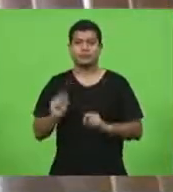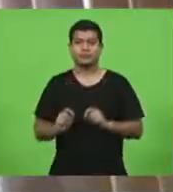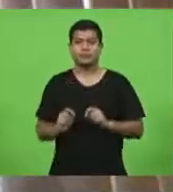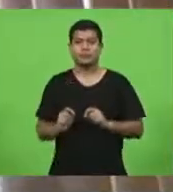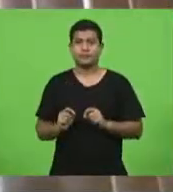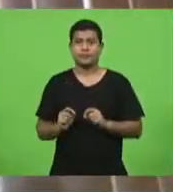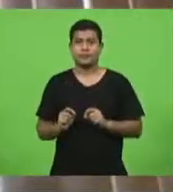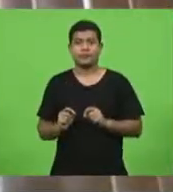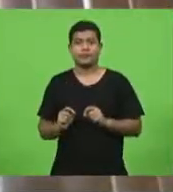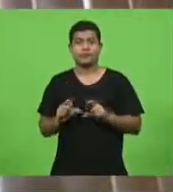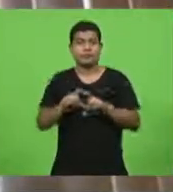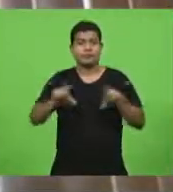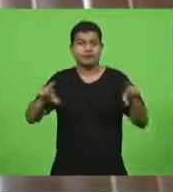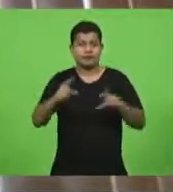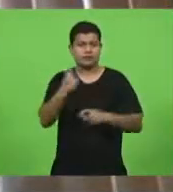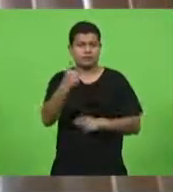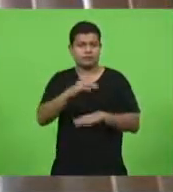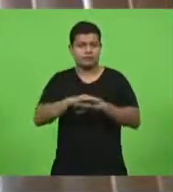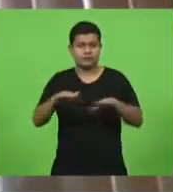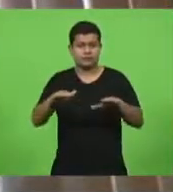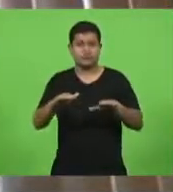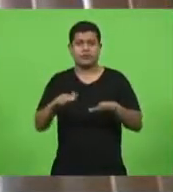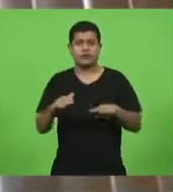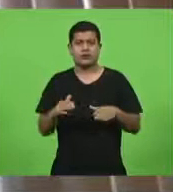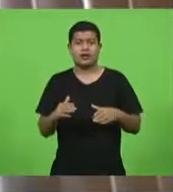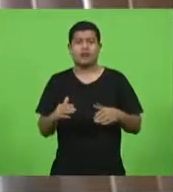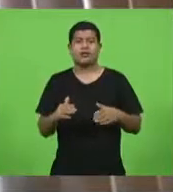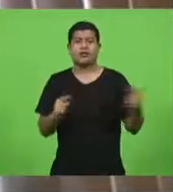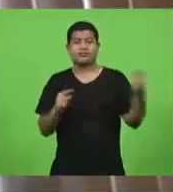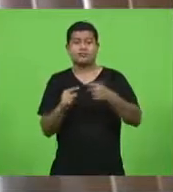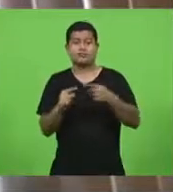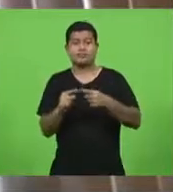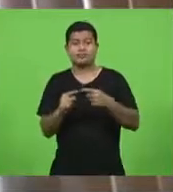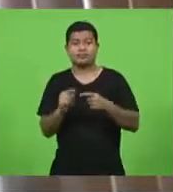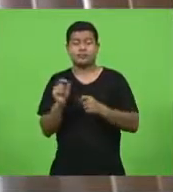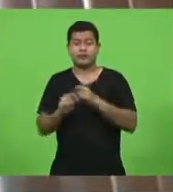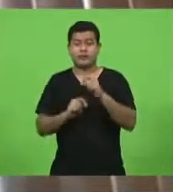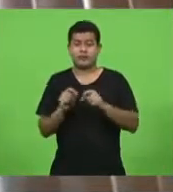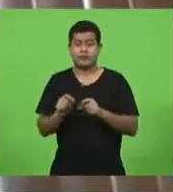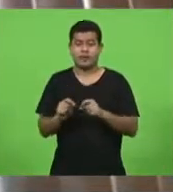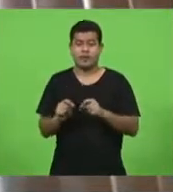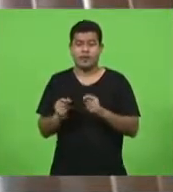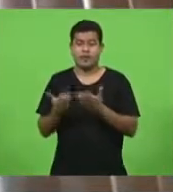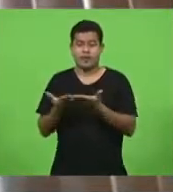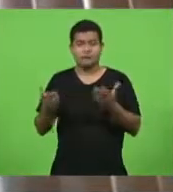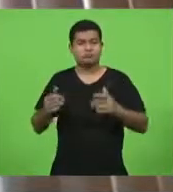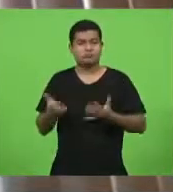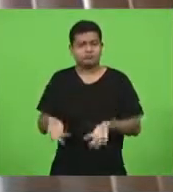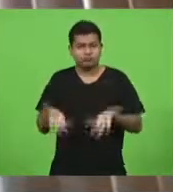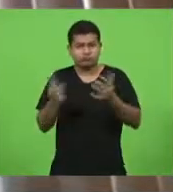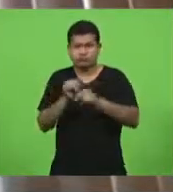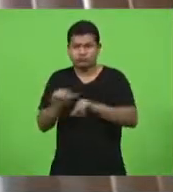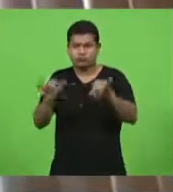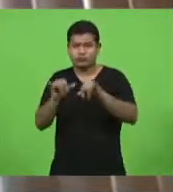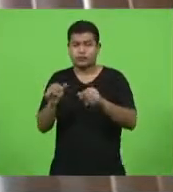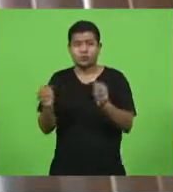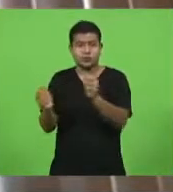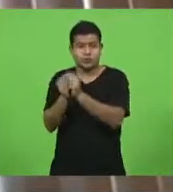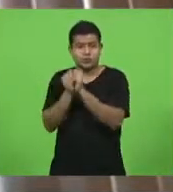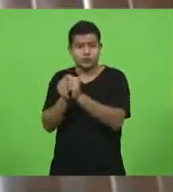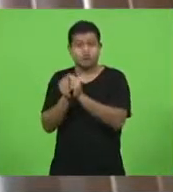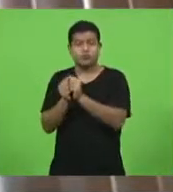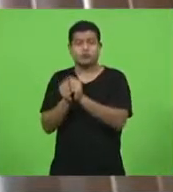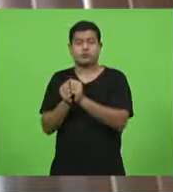em seu parágrafo único, né, o artigo 43, cabe à Secretaria de Segurança Pública promover a atuação conjunta, coordenada e